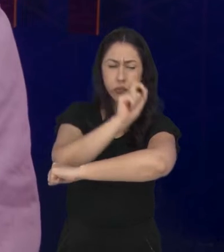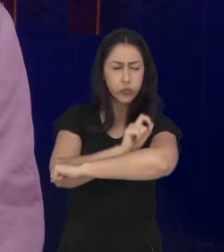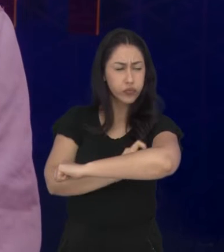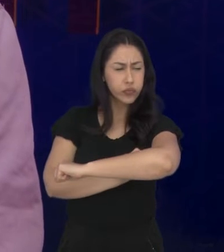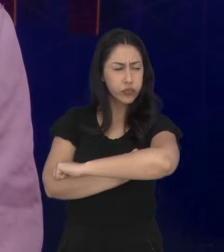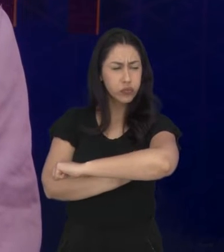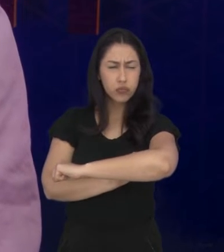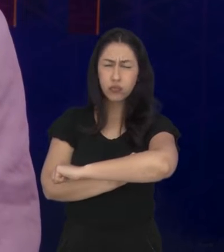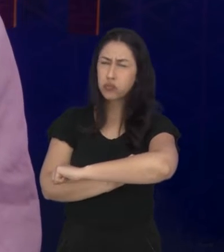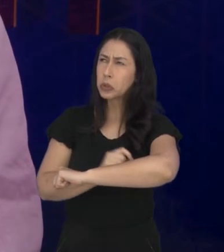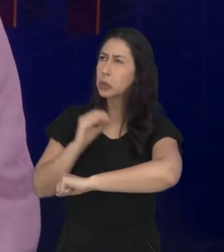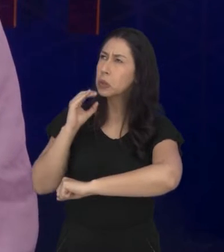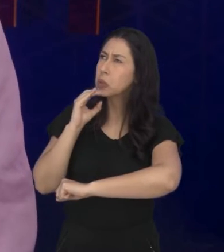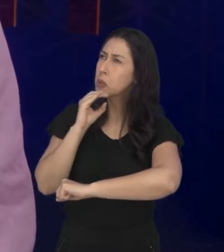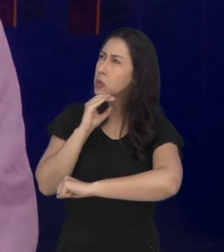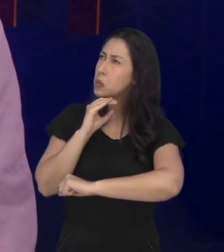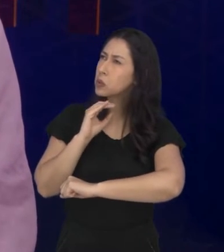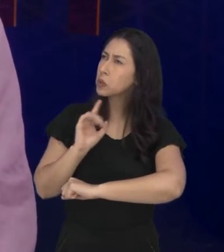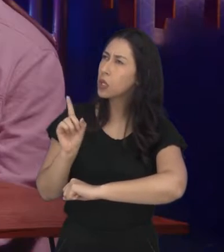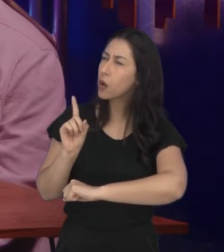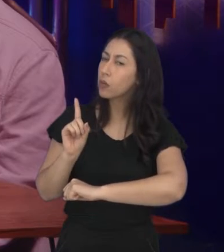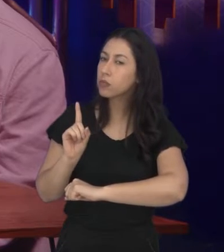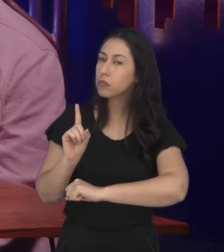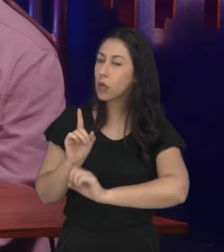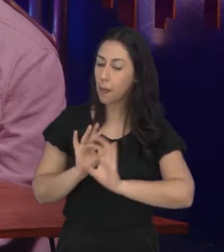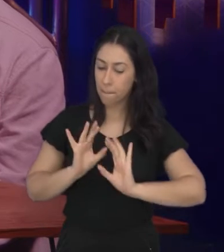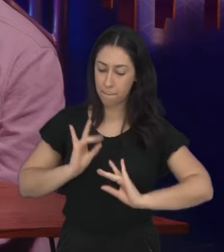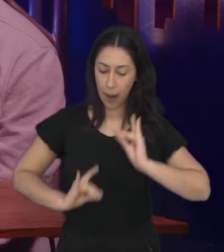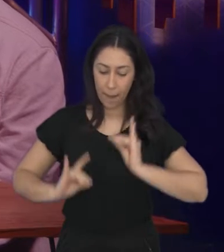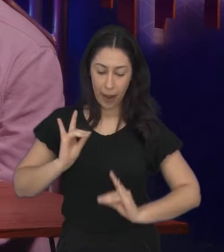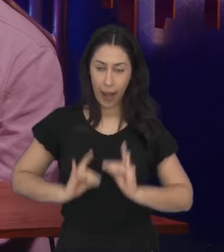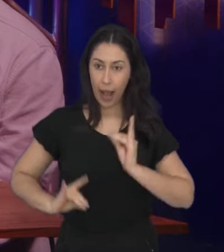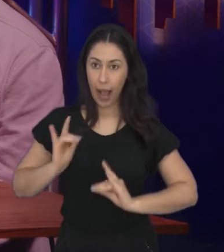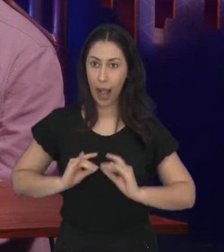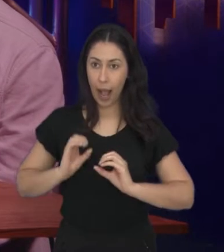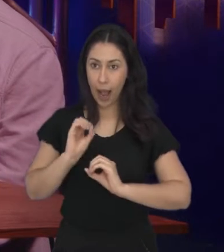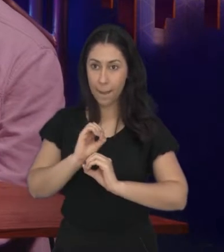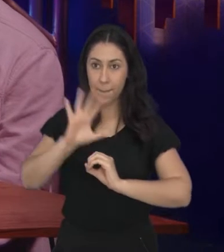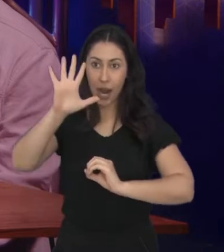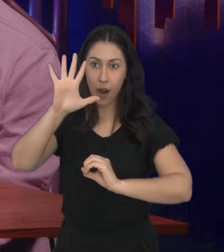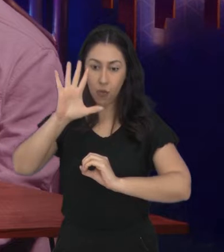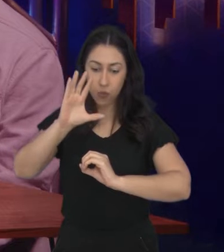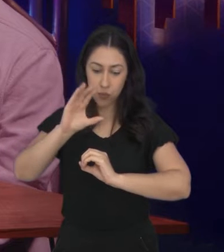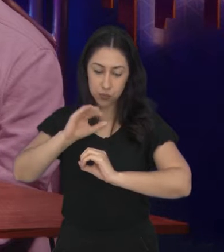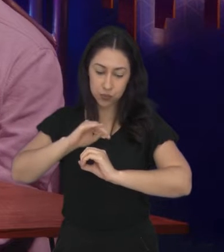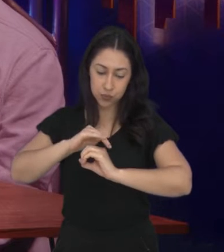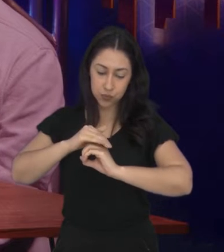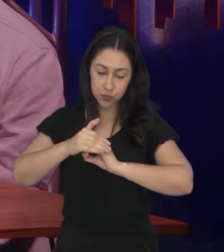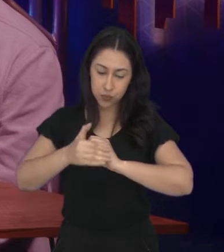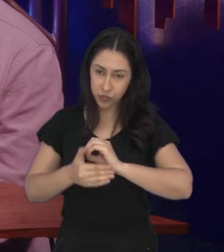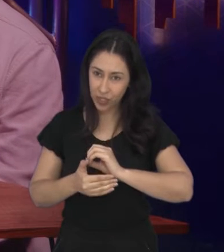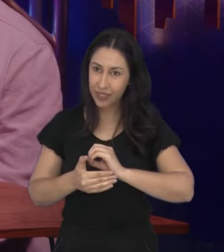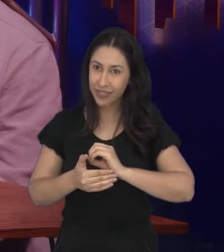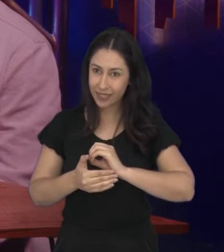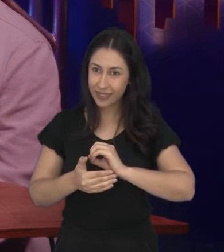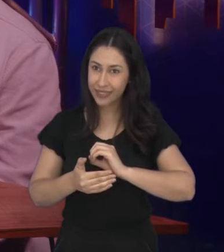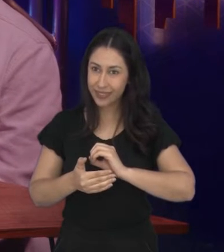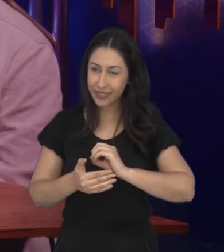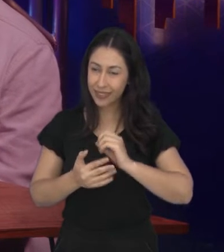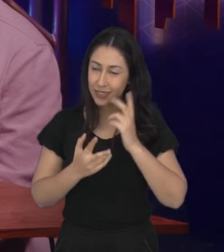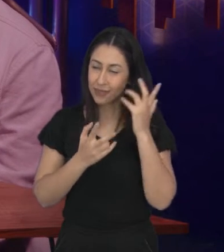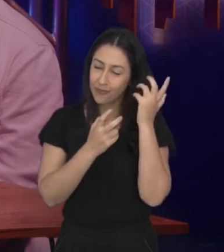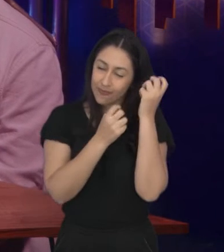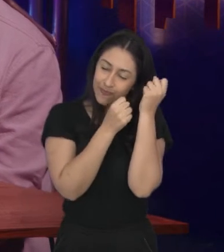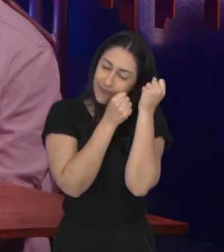sentindo esse quentinho, agora eu vou liberar a melatonina para esse brother aqui dormir bem. Uhum. Né?